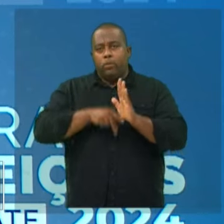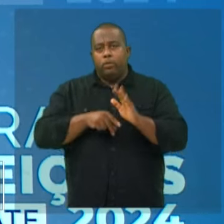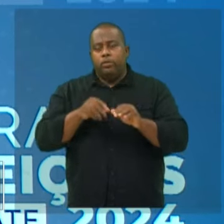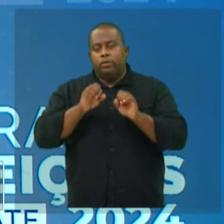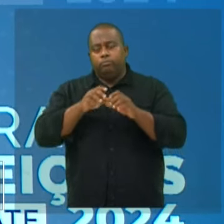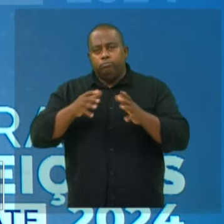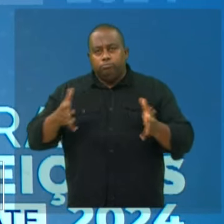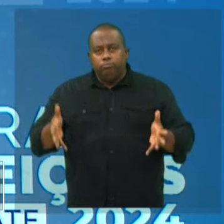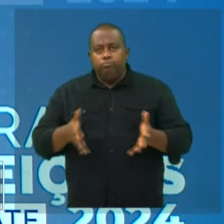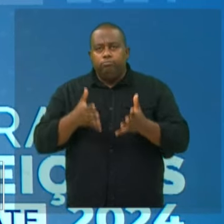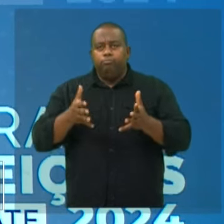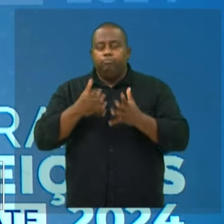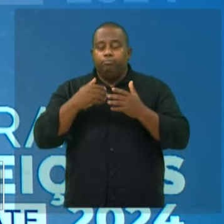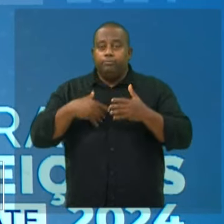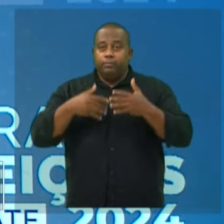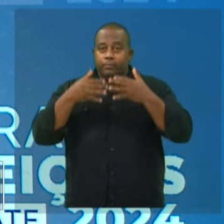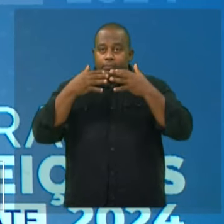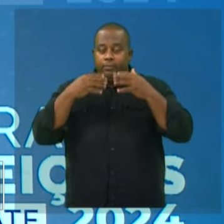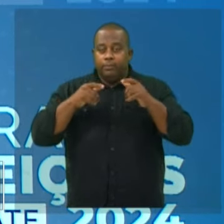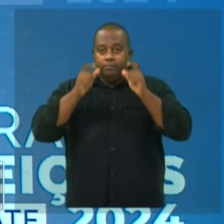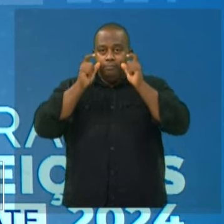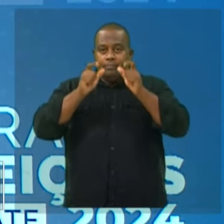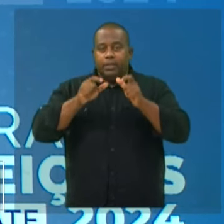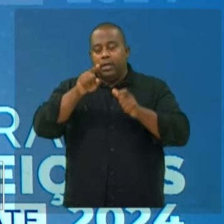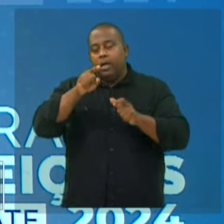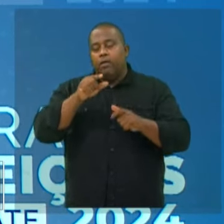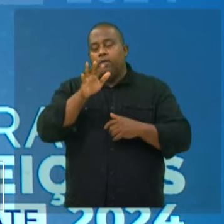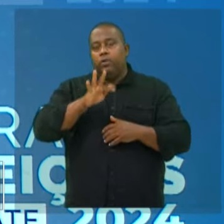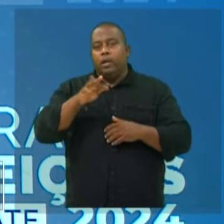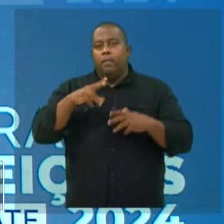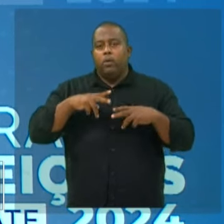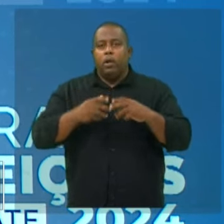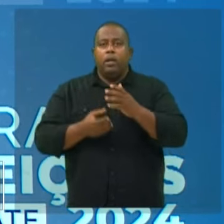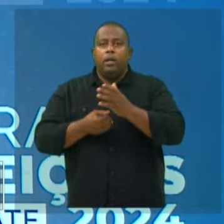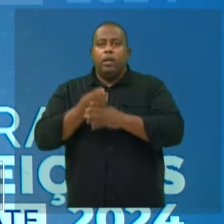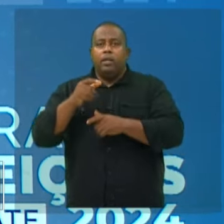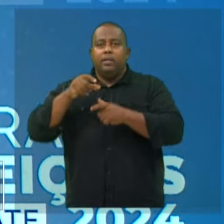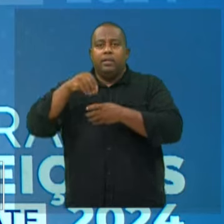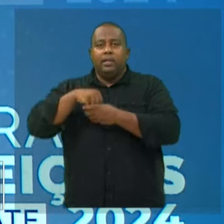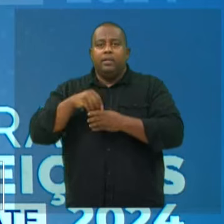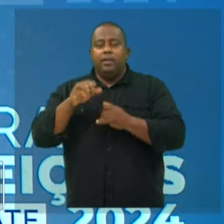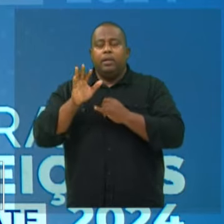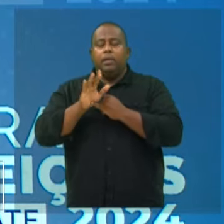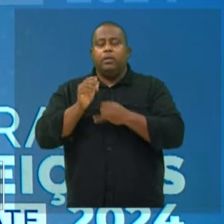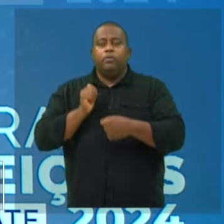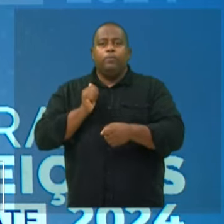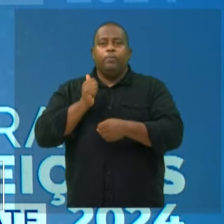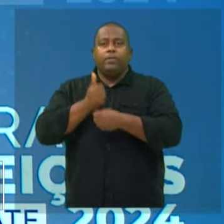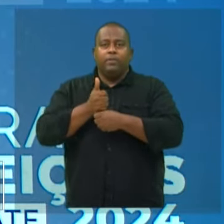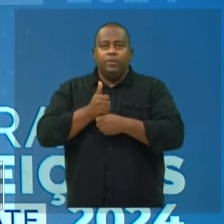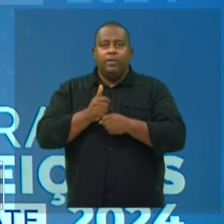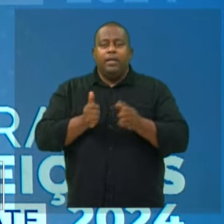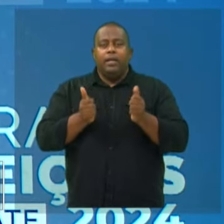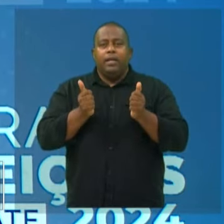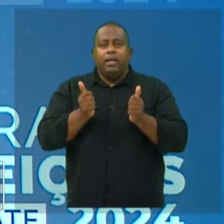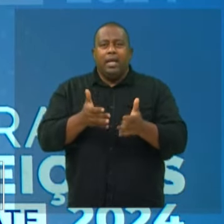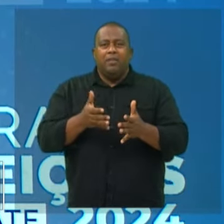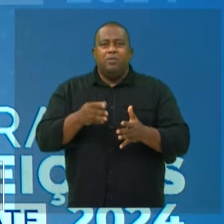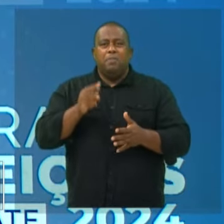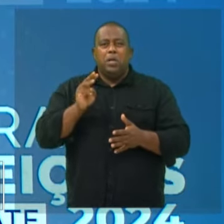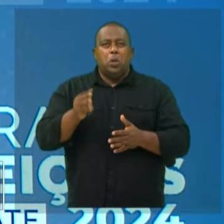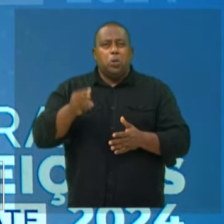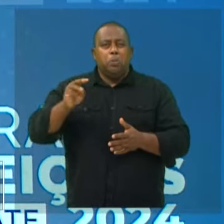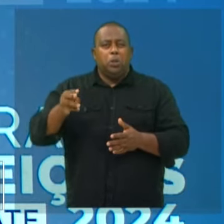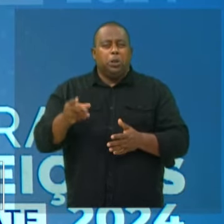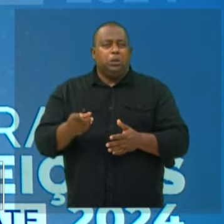estímulo e atração de faculdades particulares para que elas venham se instalar em Camaçari vamos substituir os gastos de milhões